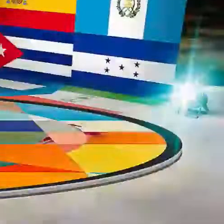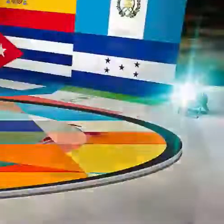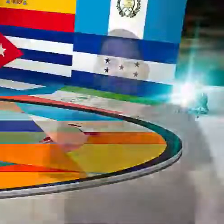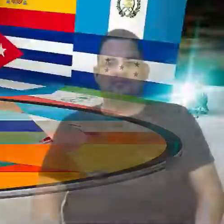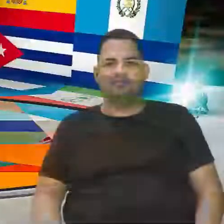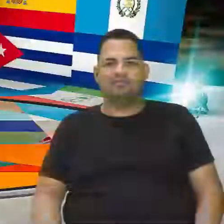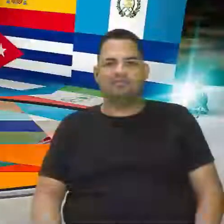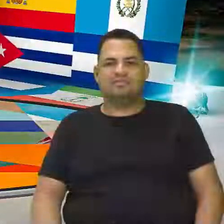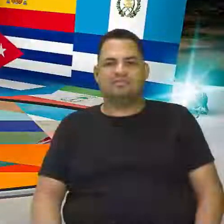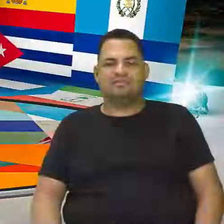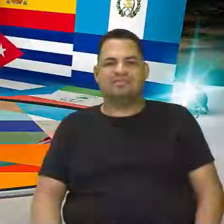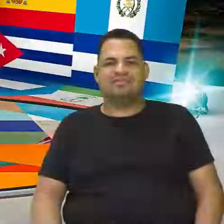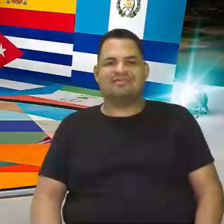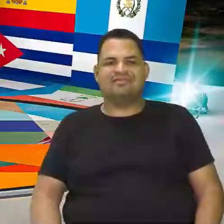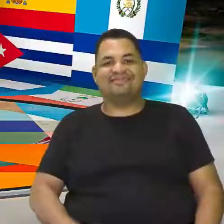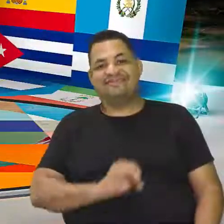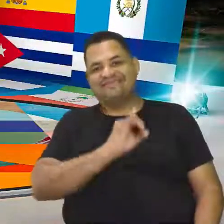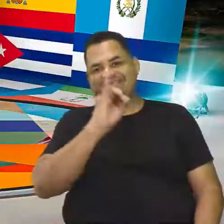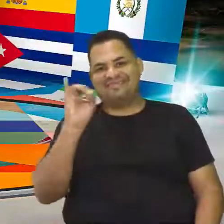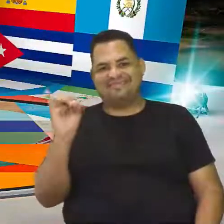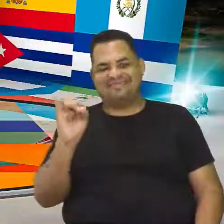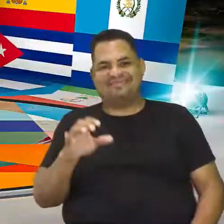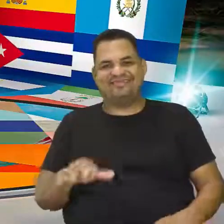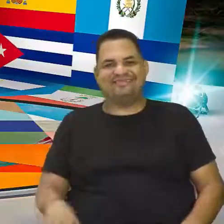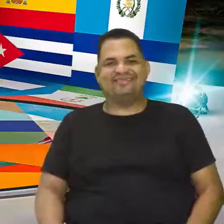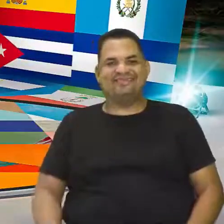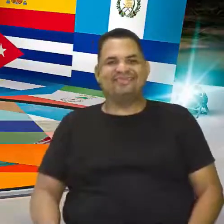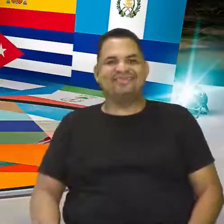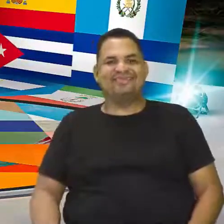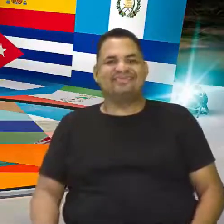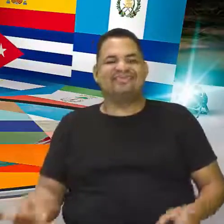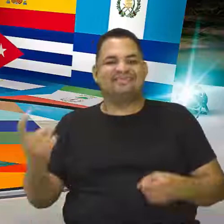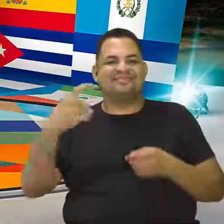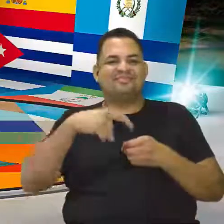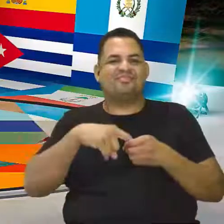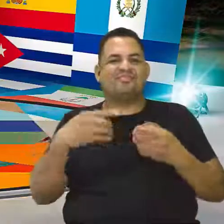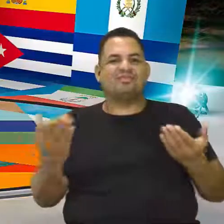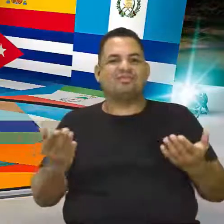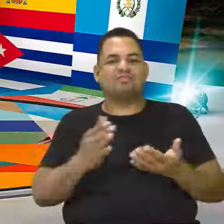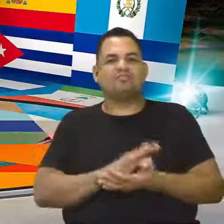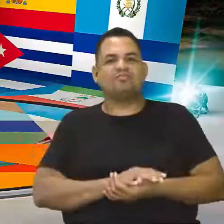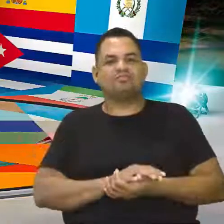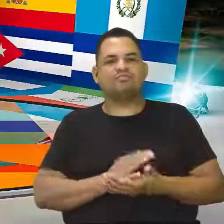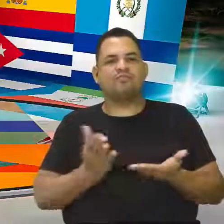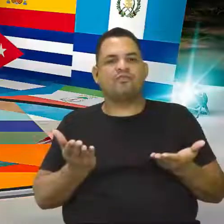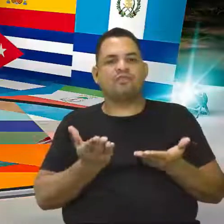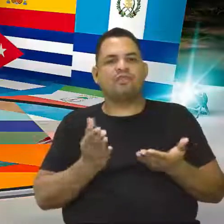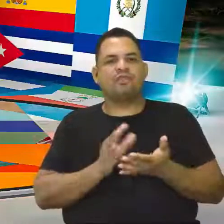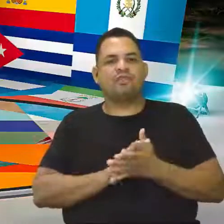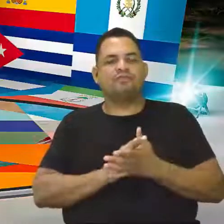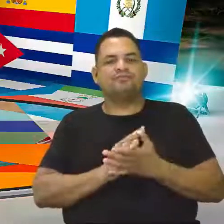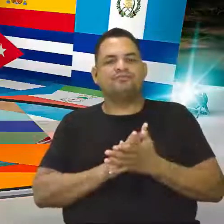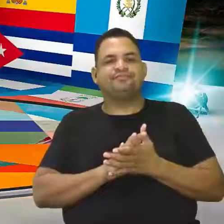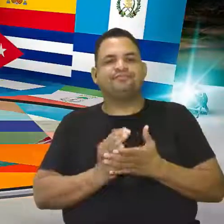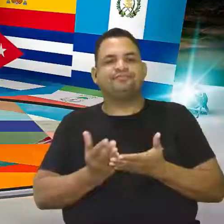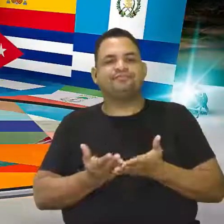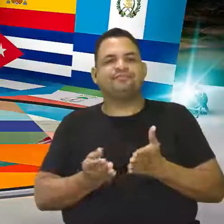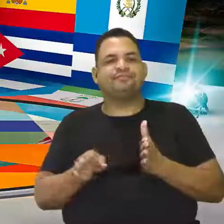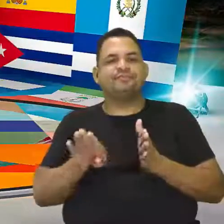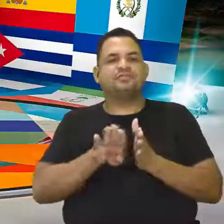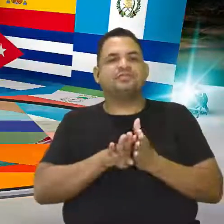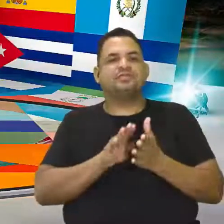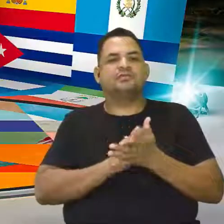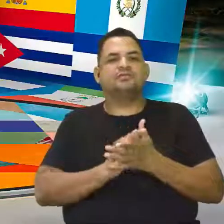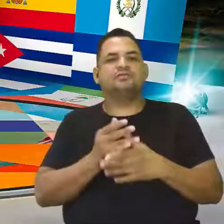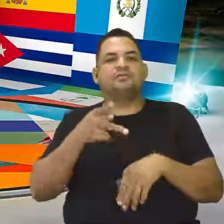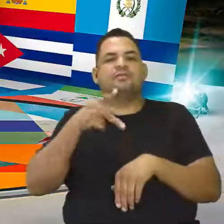Senão acaba o tempo. Oi! Voltamos, galera. Então, pousamos ali em